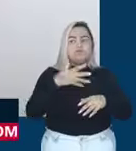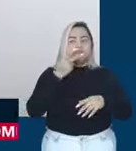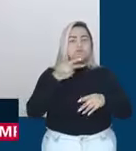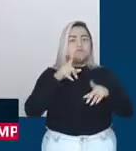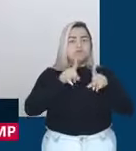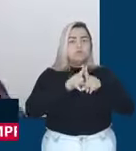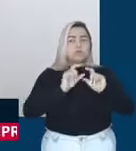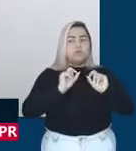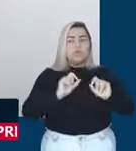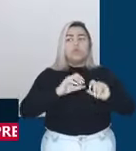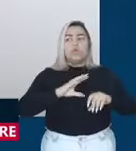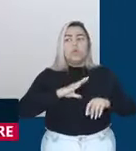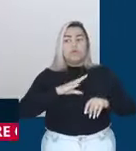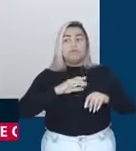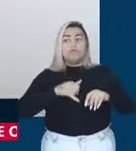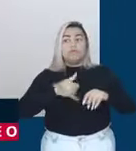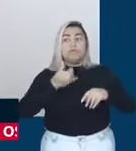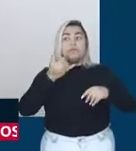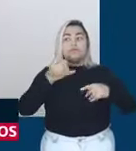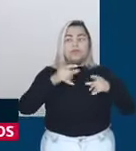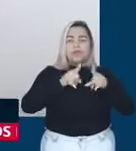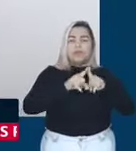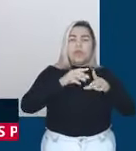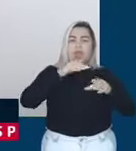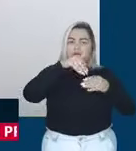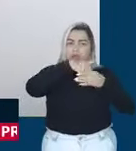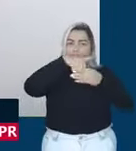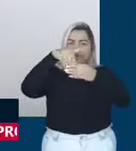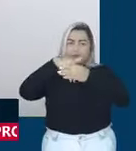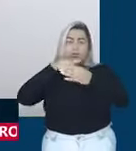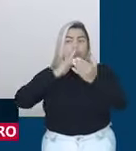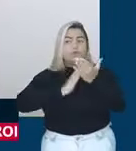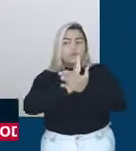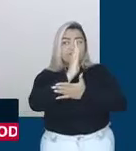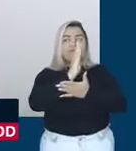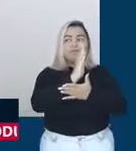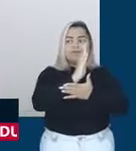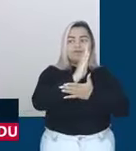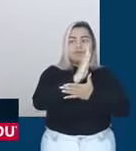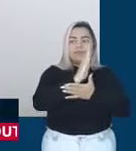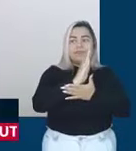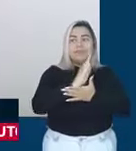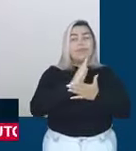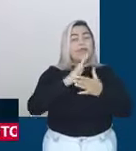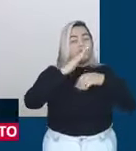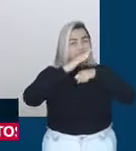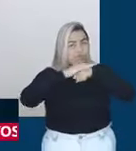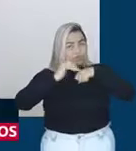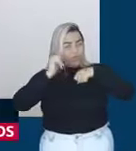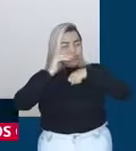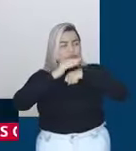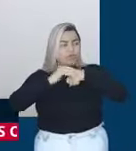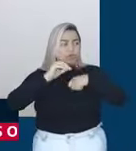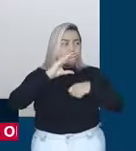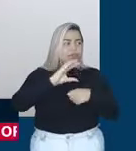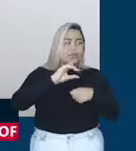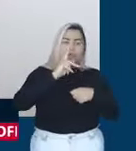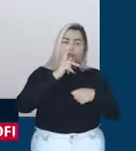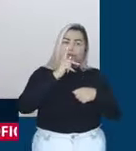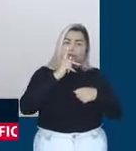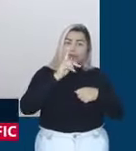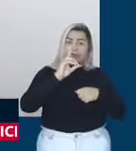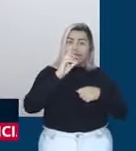sessão, e aprovamos por unanimidade, viu, na CDH. Eu quero aqui dar o meu carinho. Sabe que na CDH, aqui, que eu